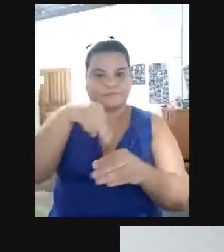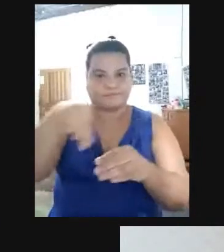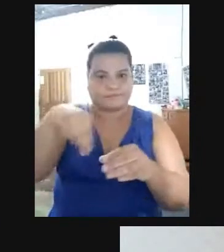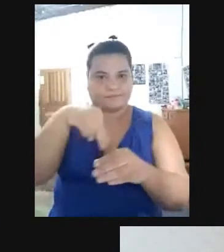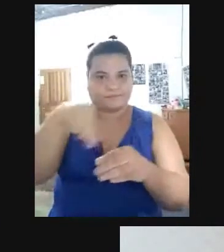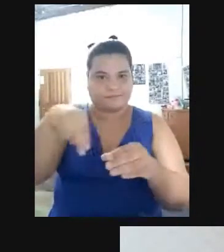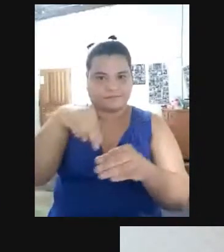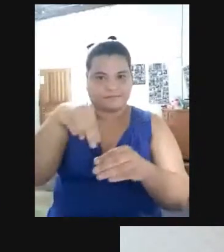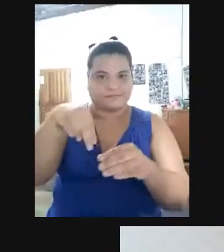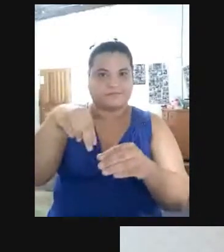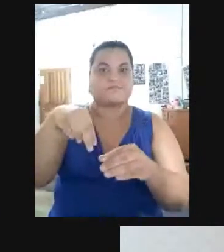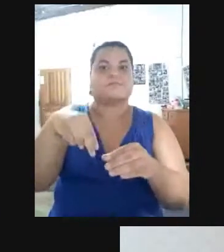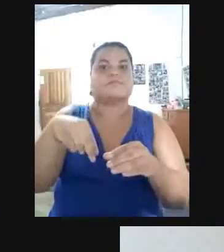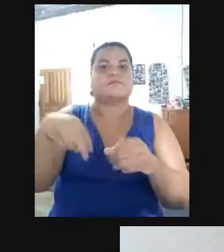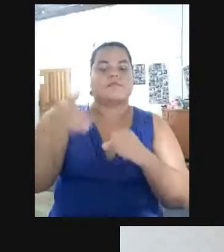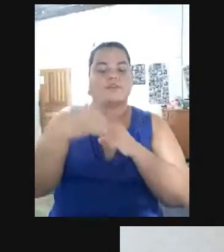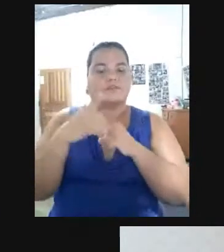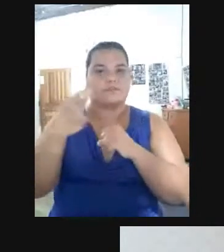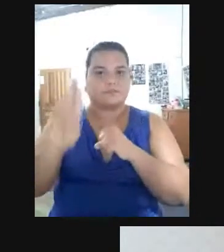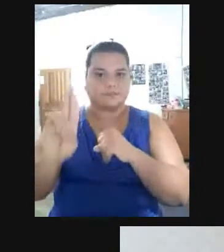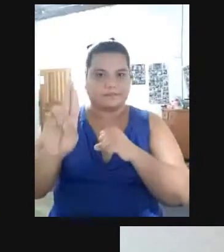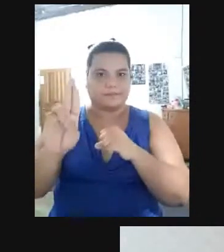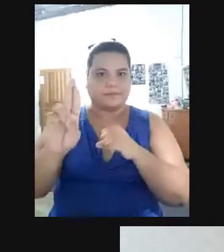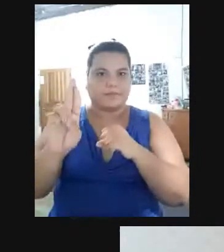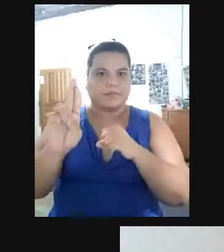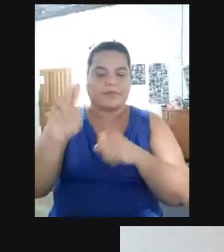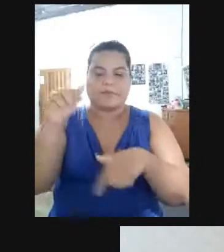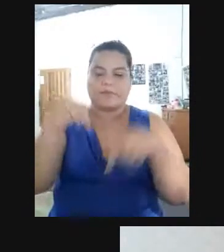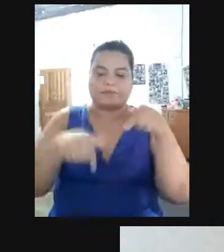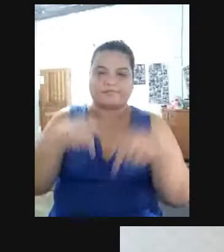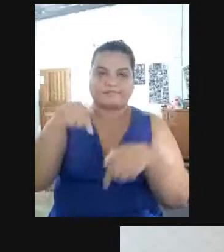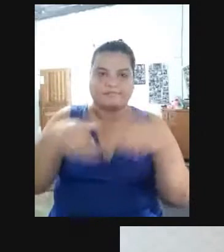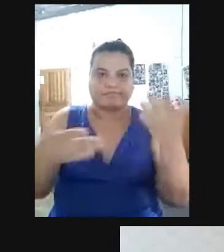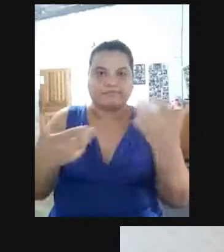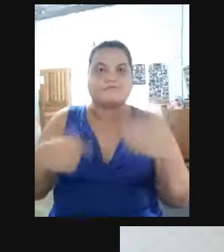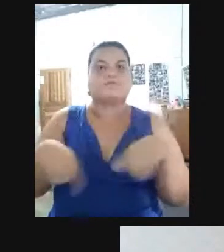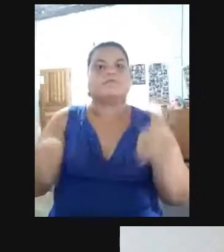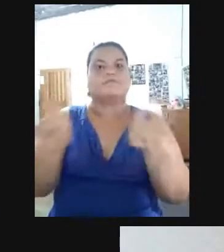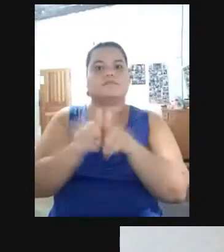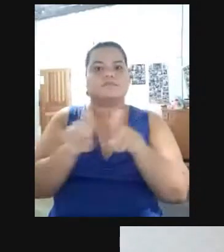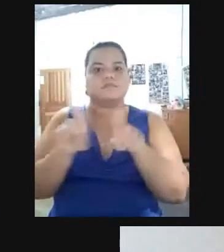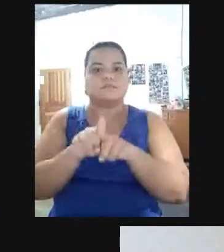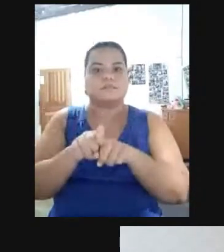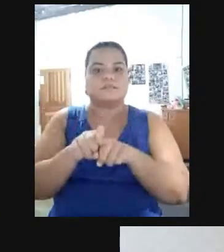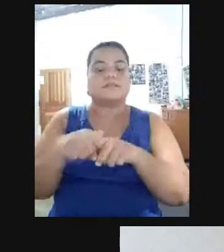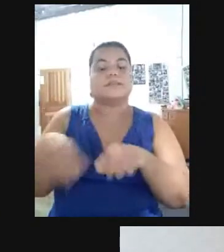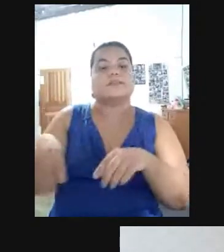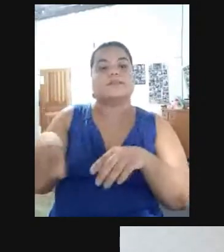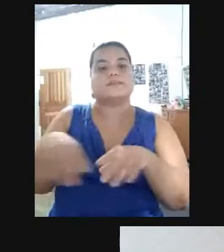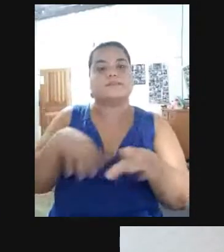Paraíba, doutorado em Bioquímica pela Universidade Federal do Ceará e especialista em nutrição